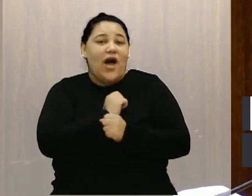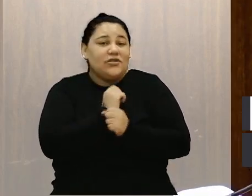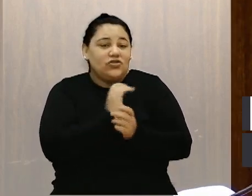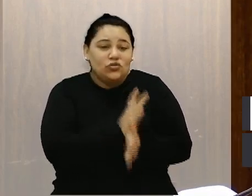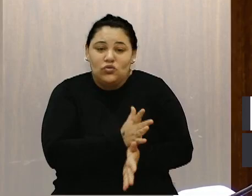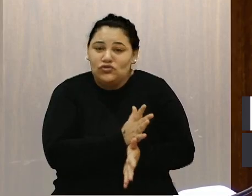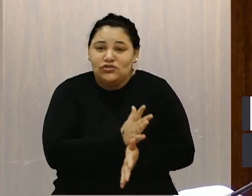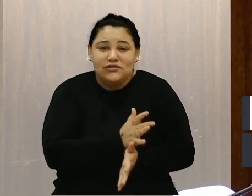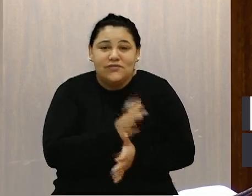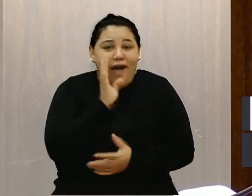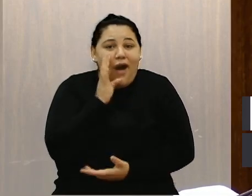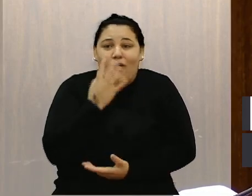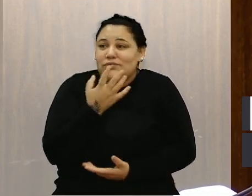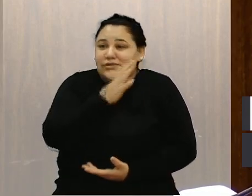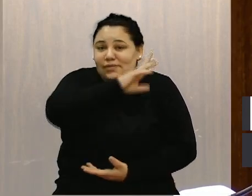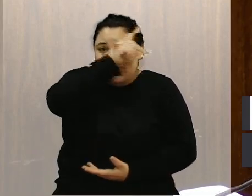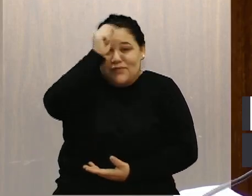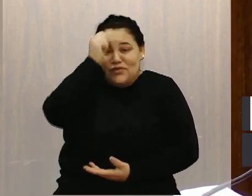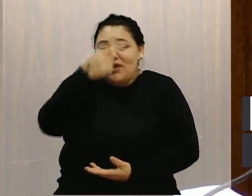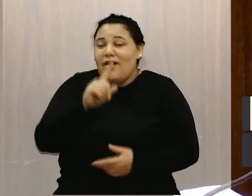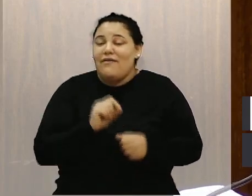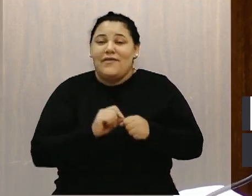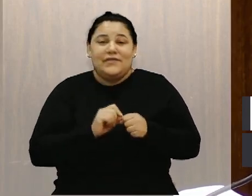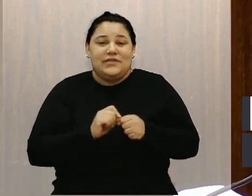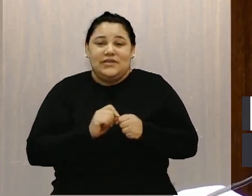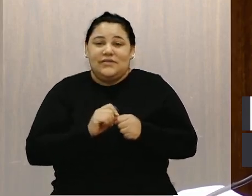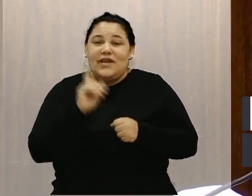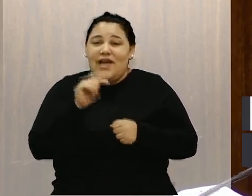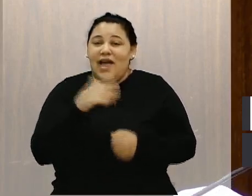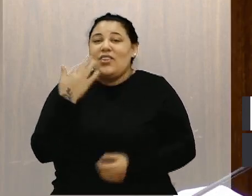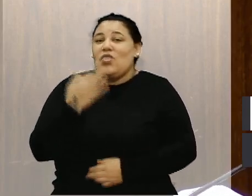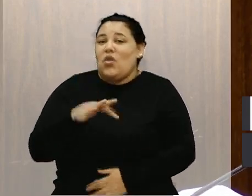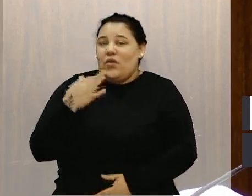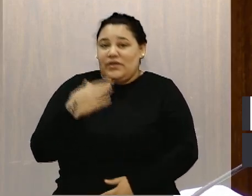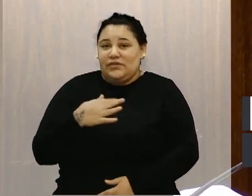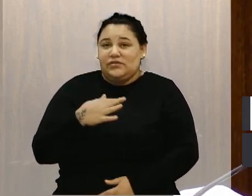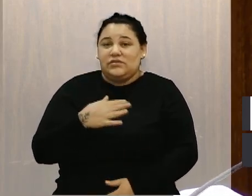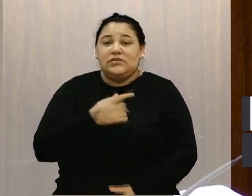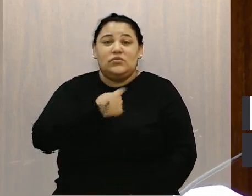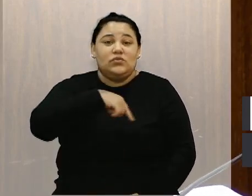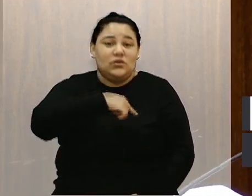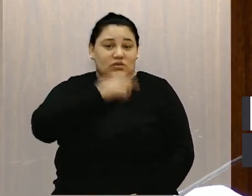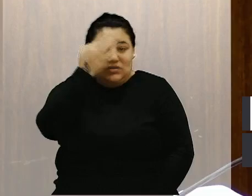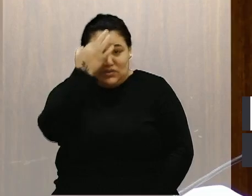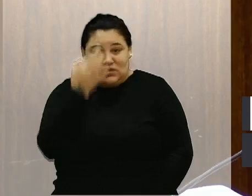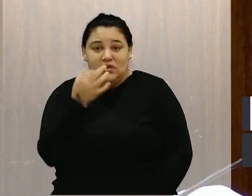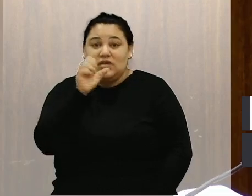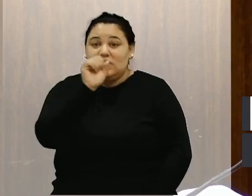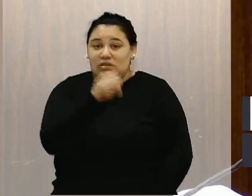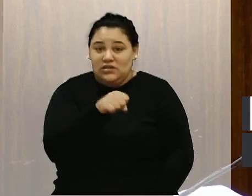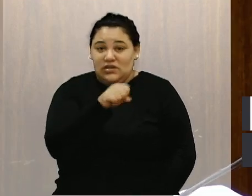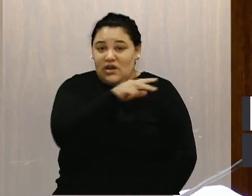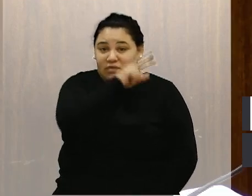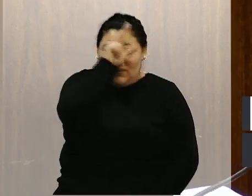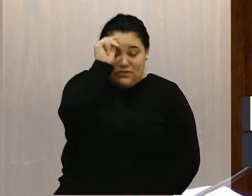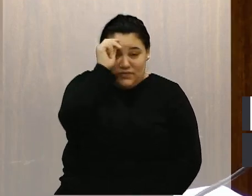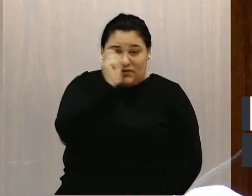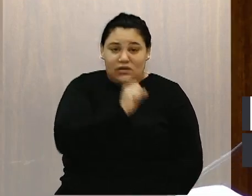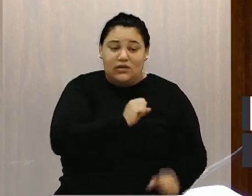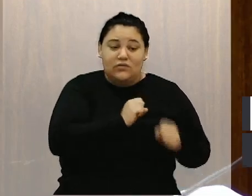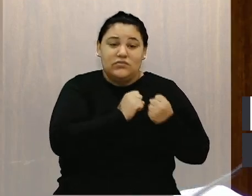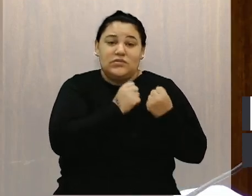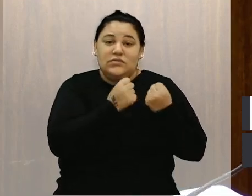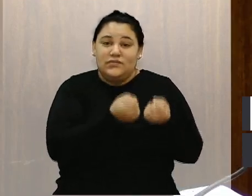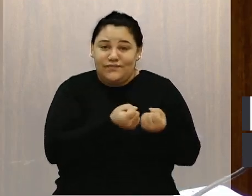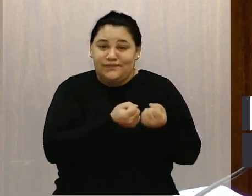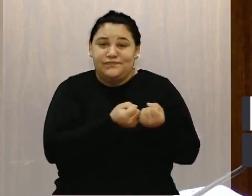serão tomadas pela prefeitura, é algo muito doloroso. Então, a gente entende que a prefeitura está com os esforços voltados